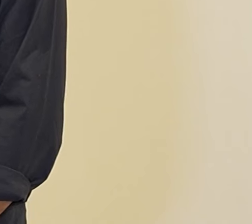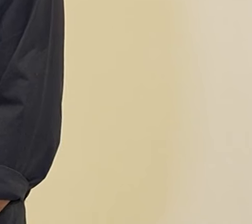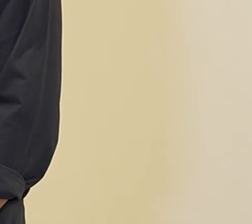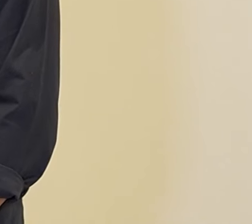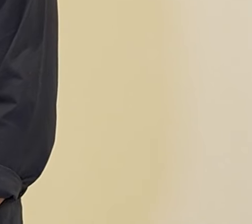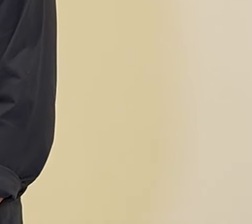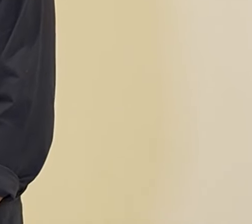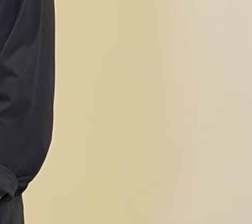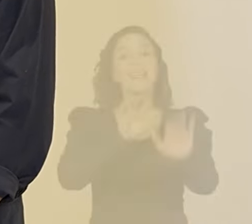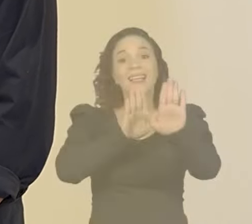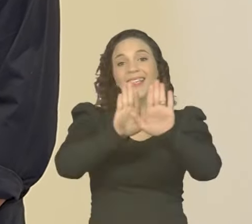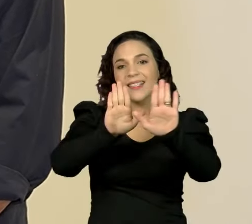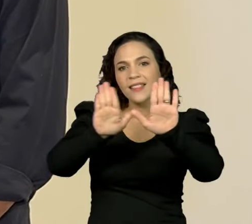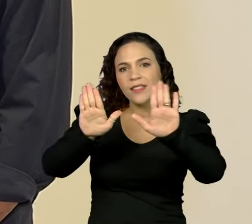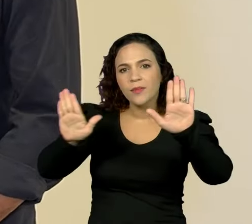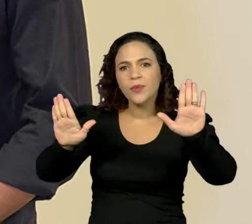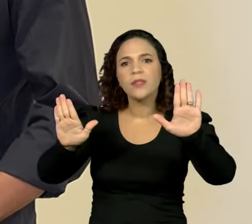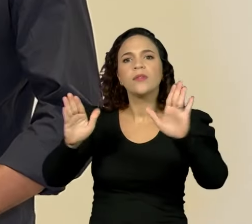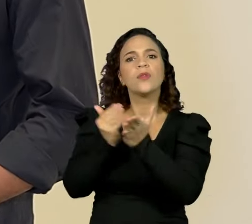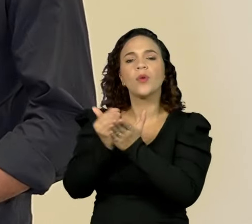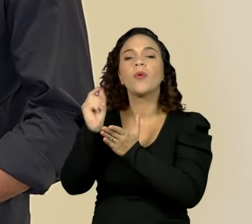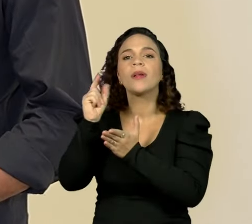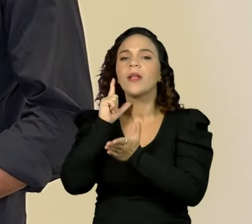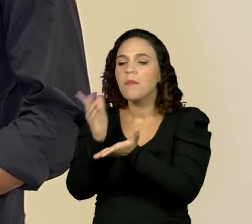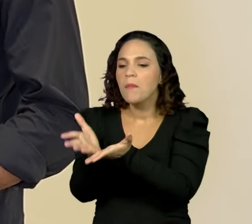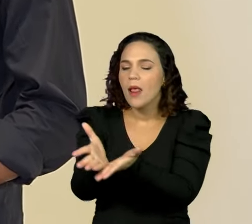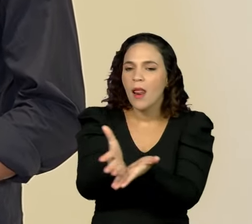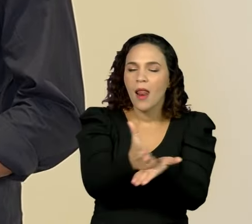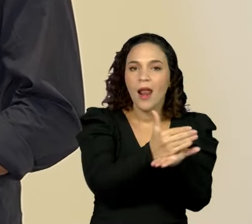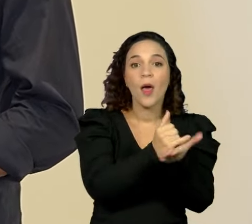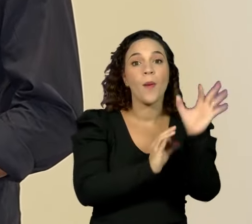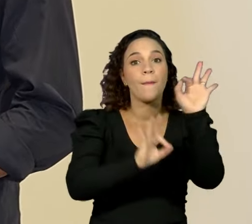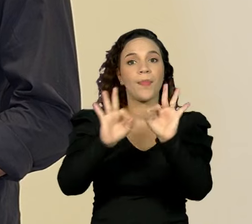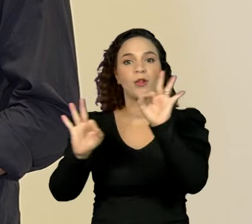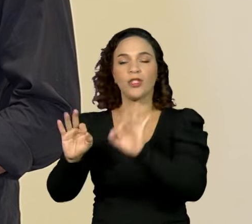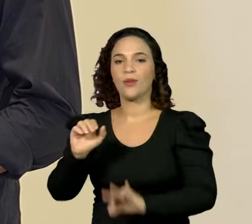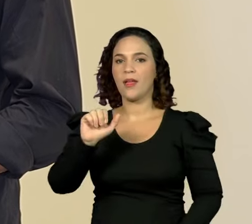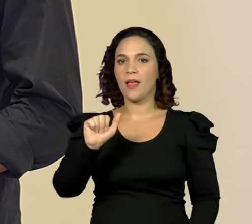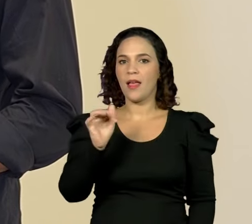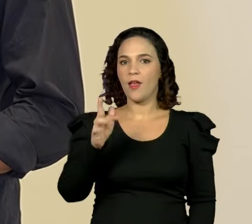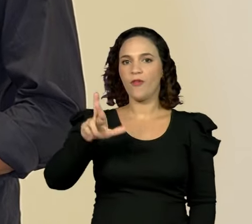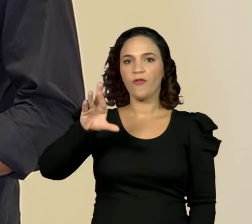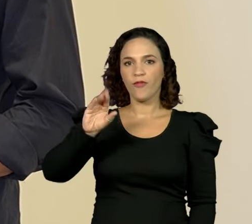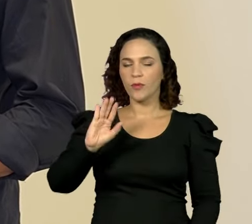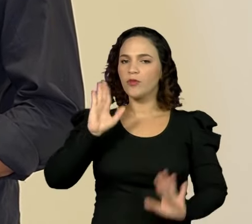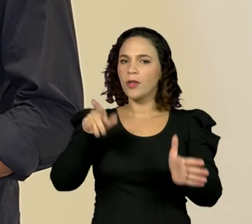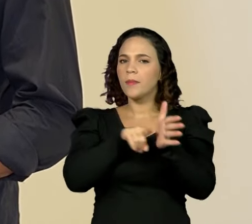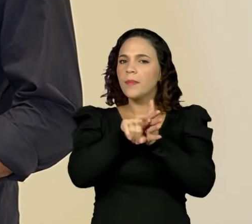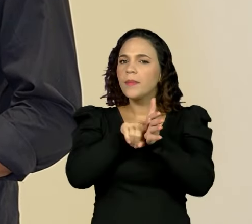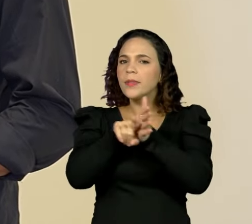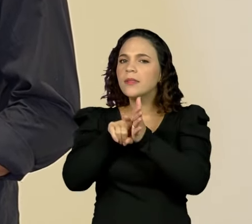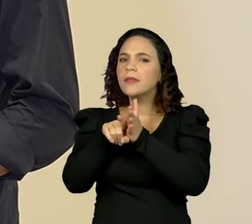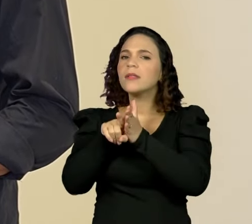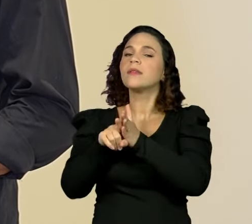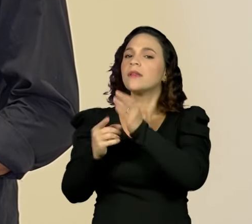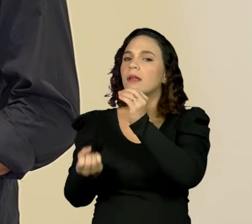A exposição ela parte do mapeamento do Projeto Afro, que é uma pesquisa que vem sendo desenvolvida